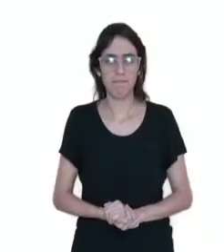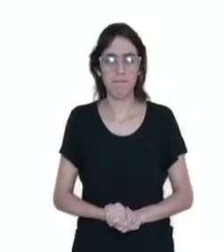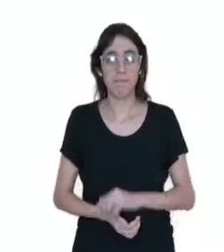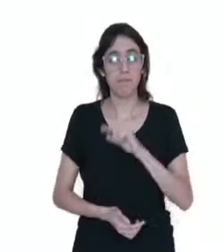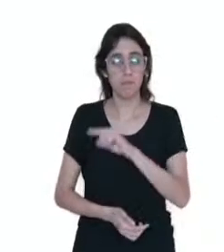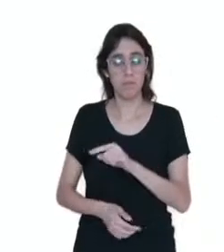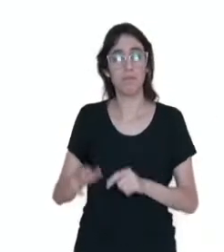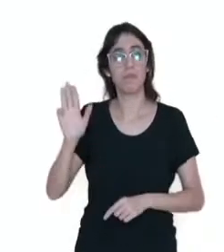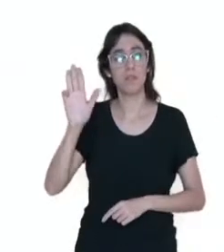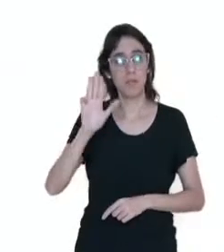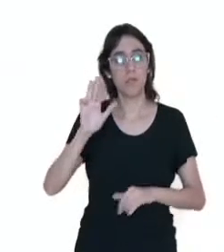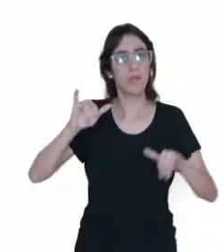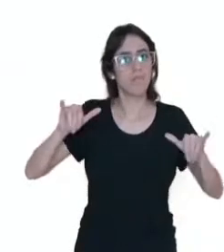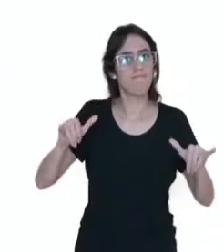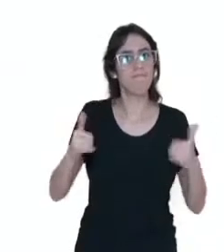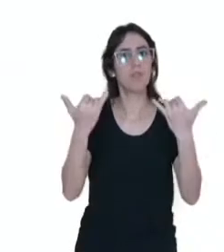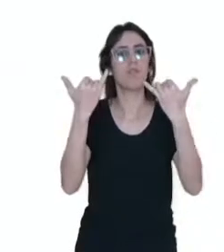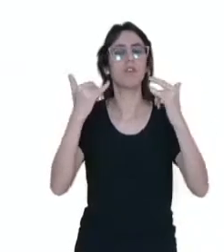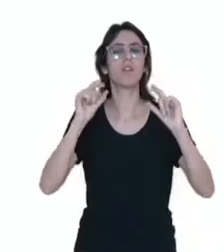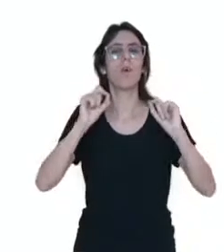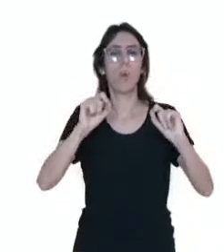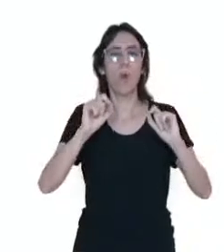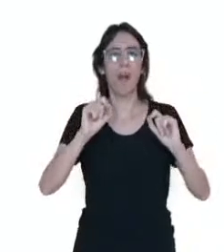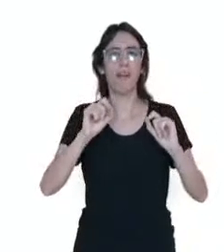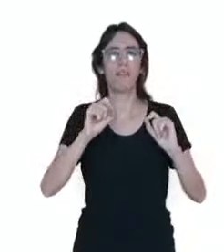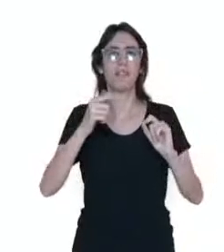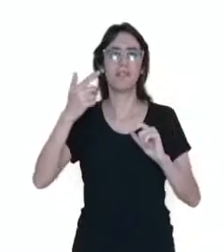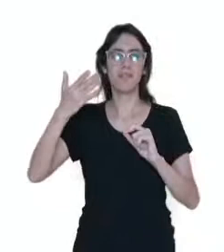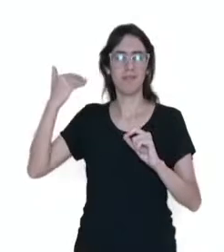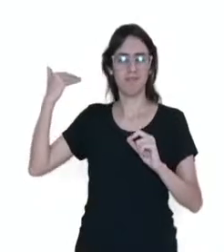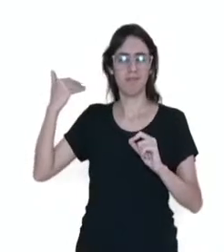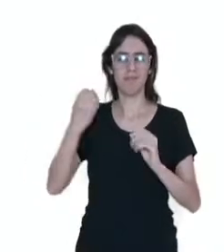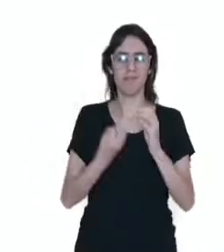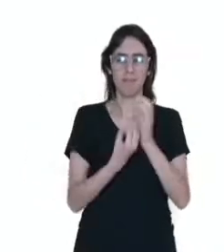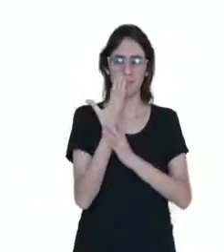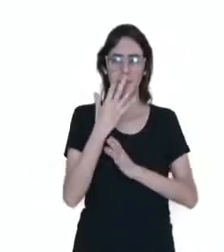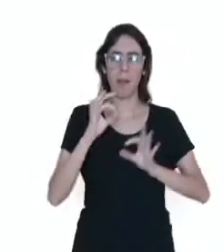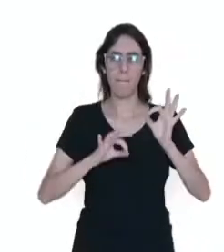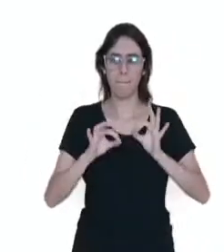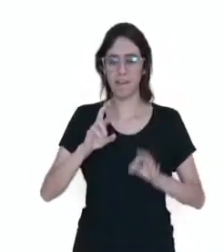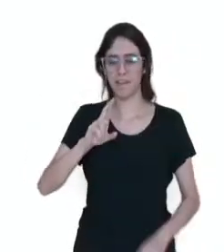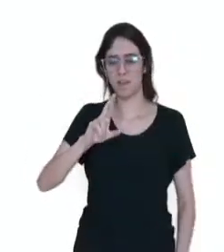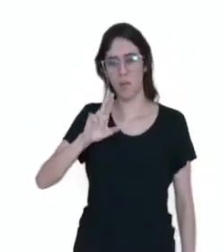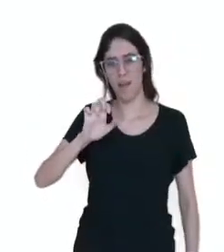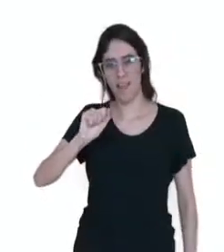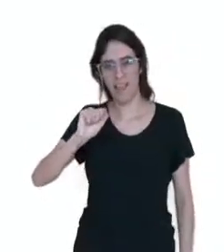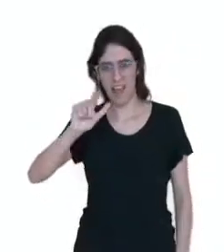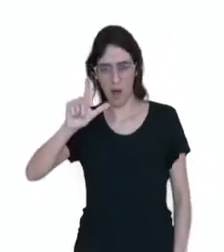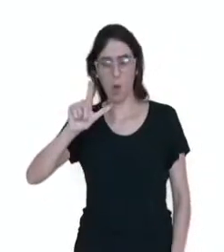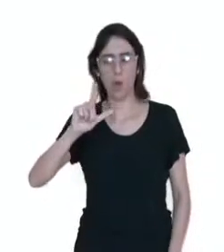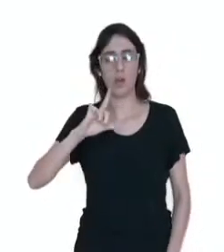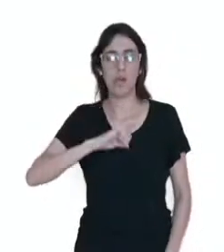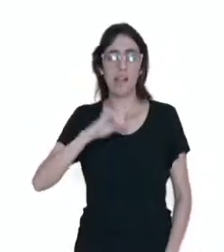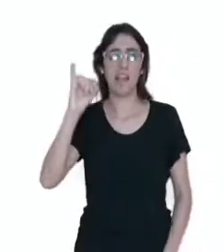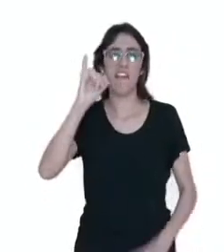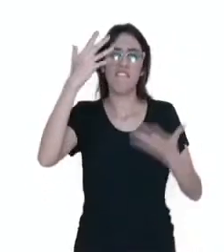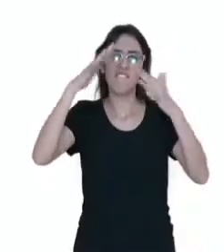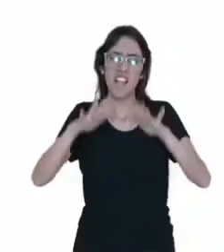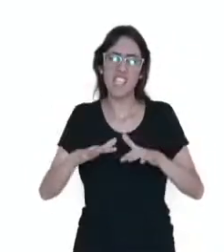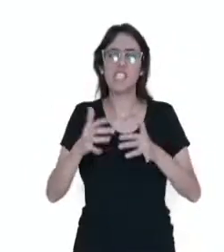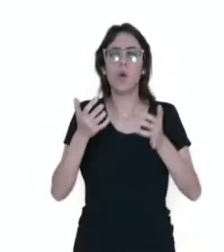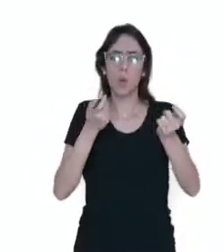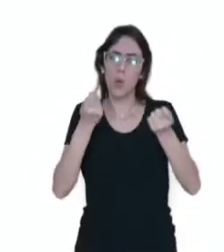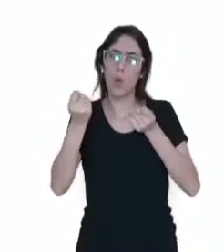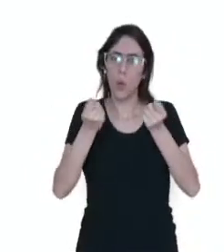aproveitou muito a estabilidade dada pelo Plano Real. Uma economia com menos oscilações, com uma inflação controlada. E a